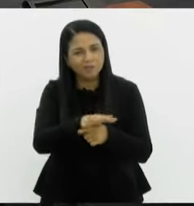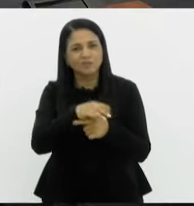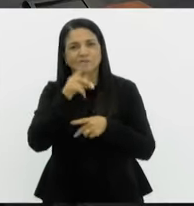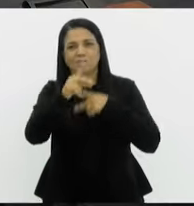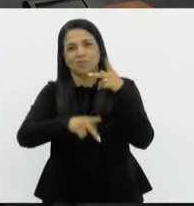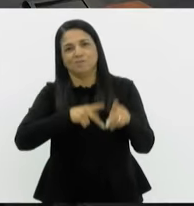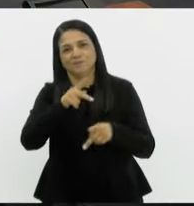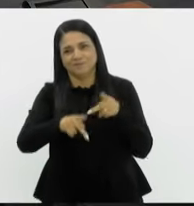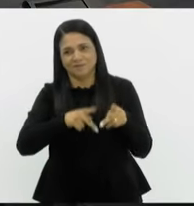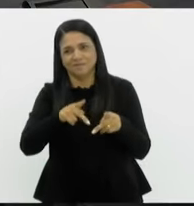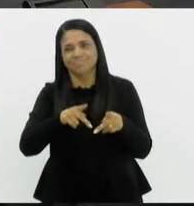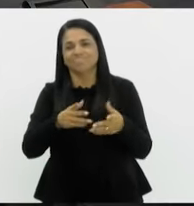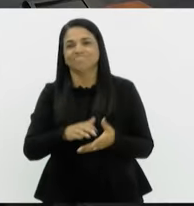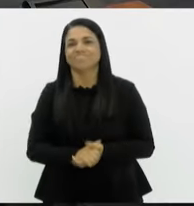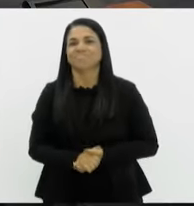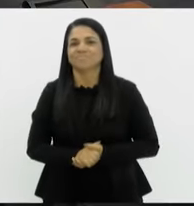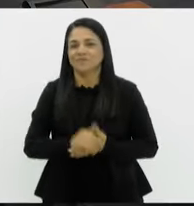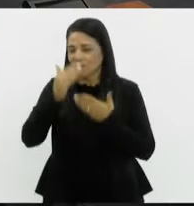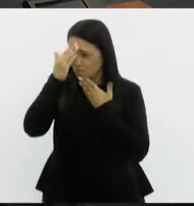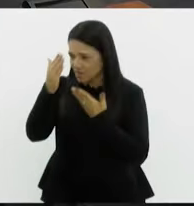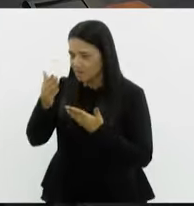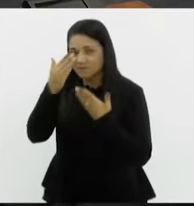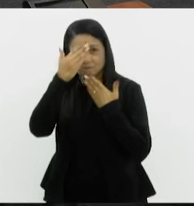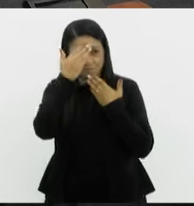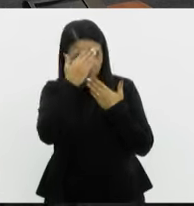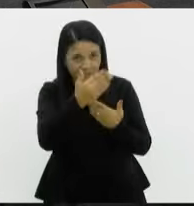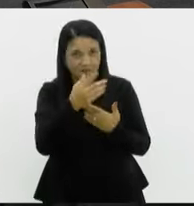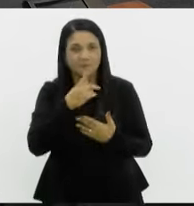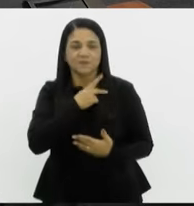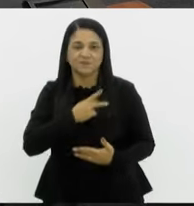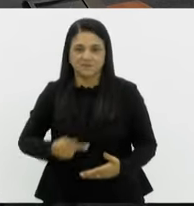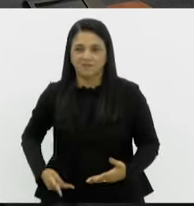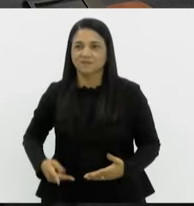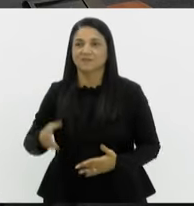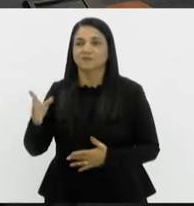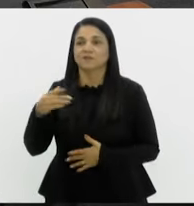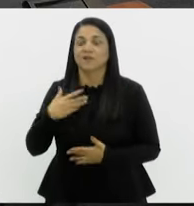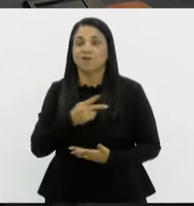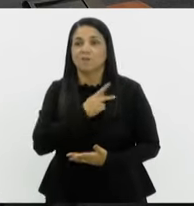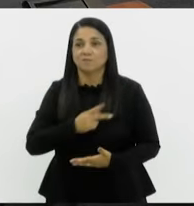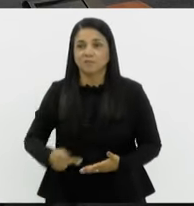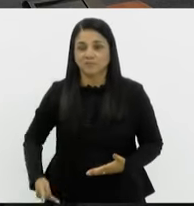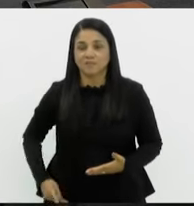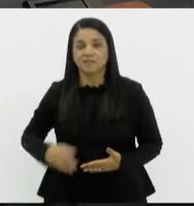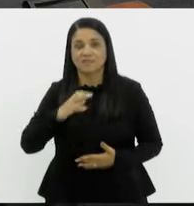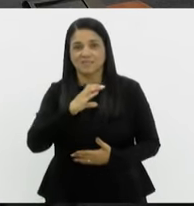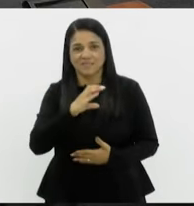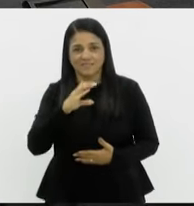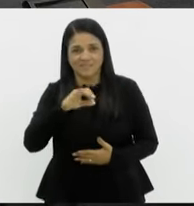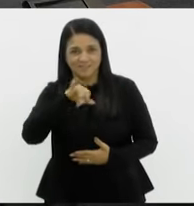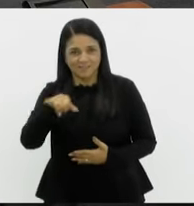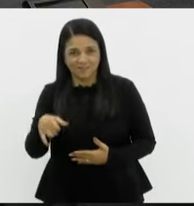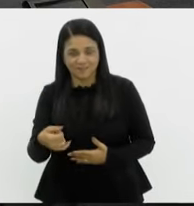senhor presidente. Muito obrigado. Senhor presidente. Nosso nobre deputado, presidente da CCJ,